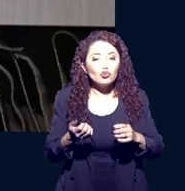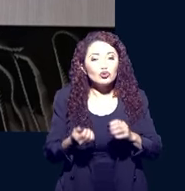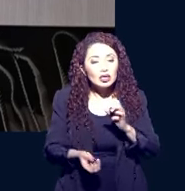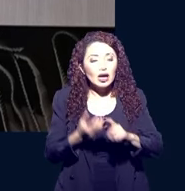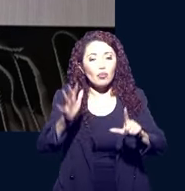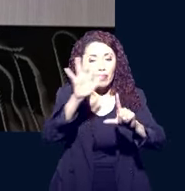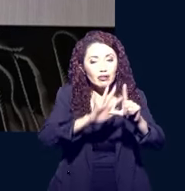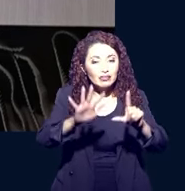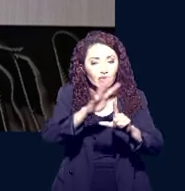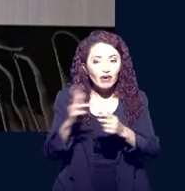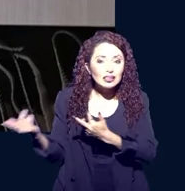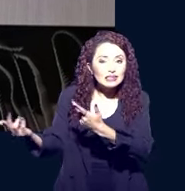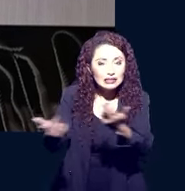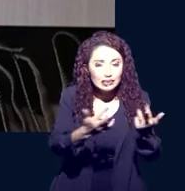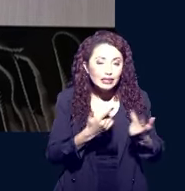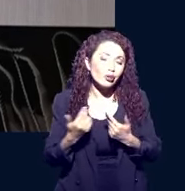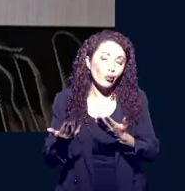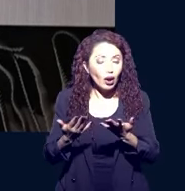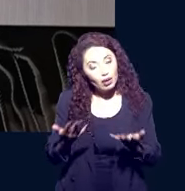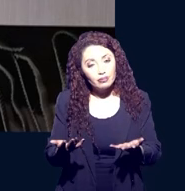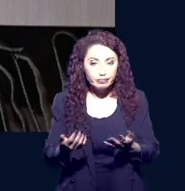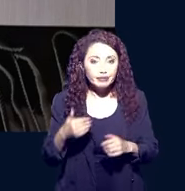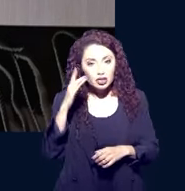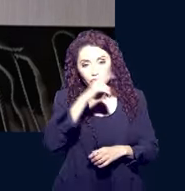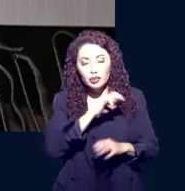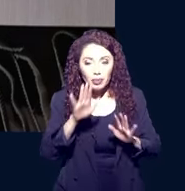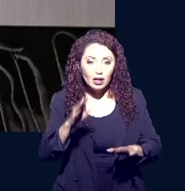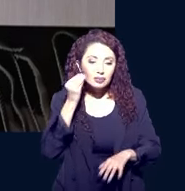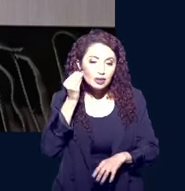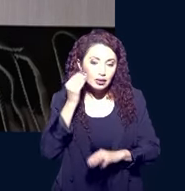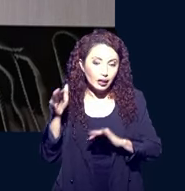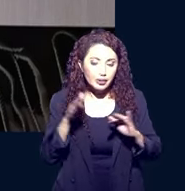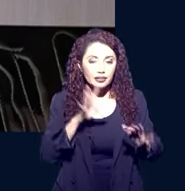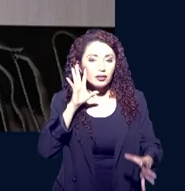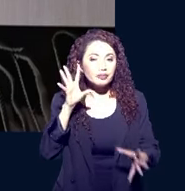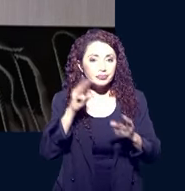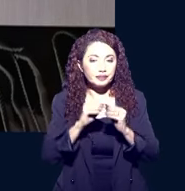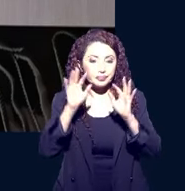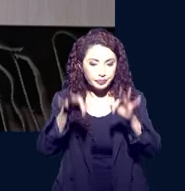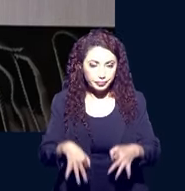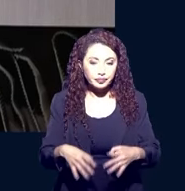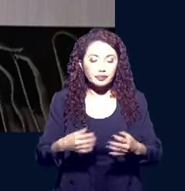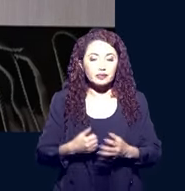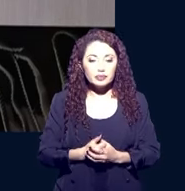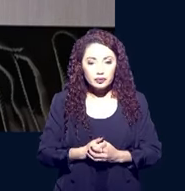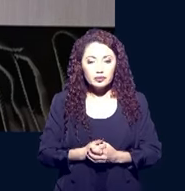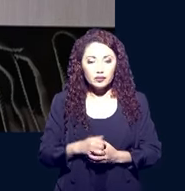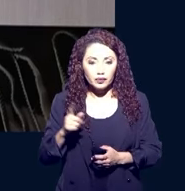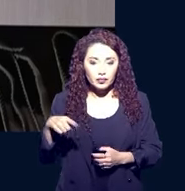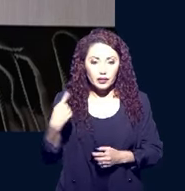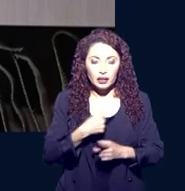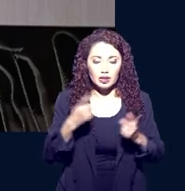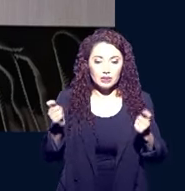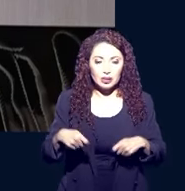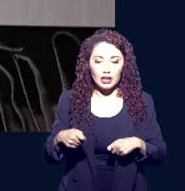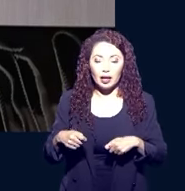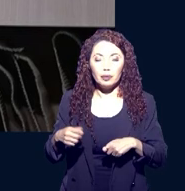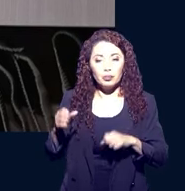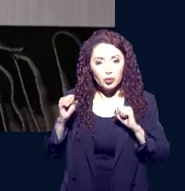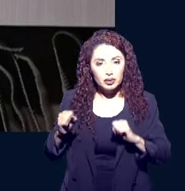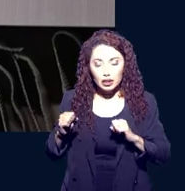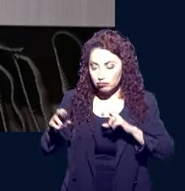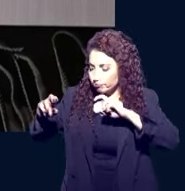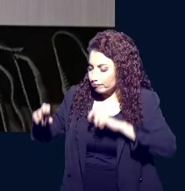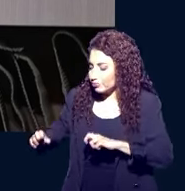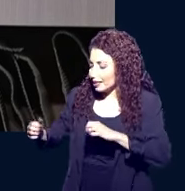será único eu termino eh eh para podermos conversar com o Murilo o